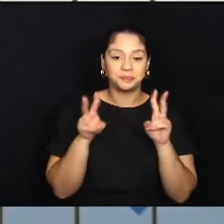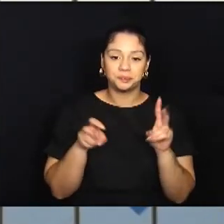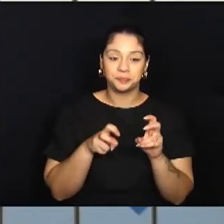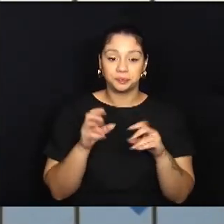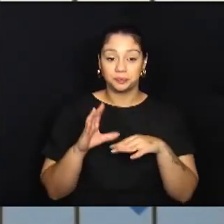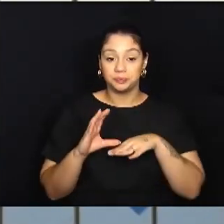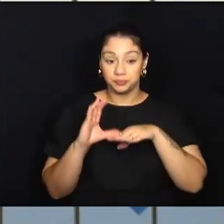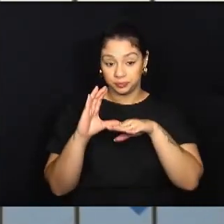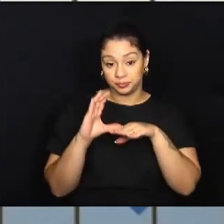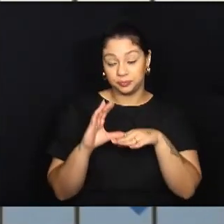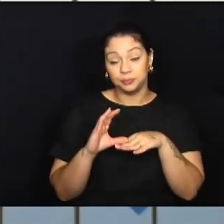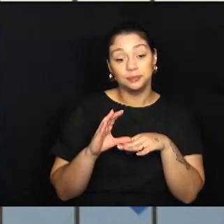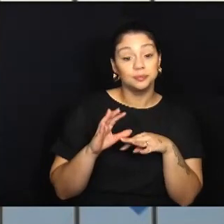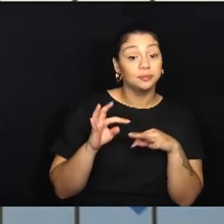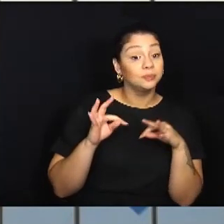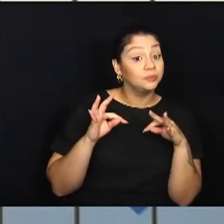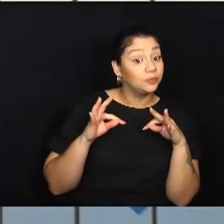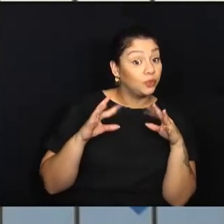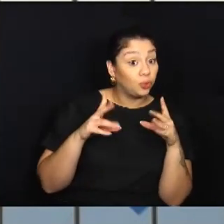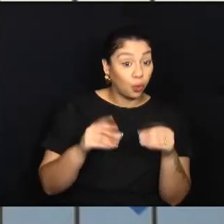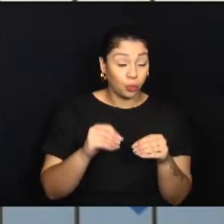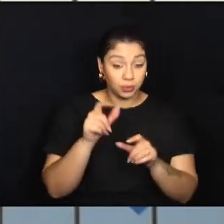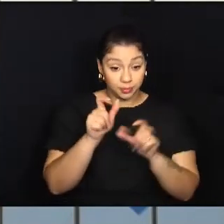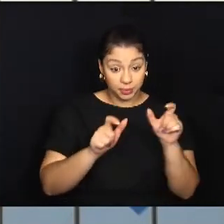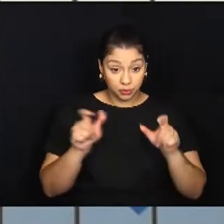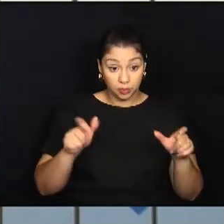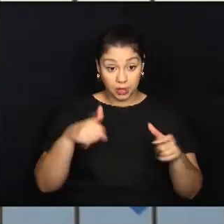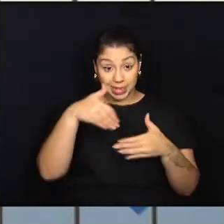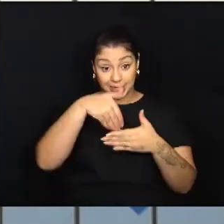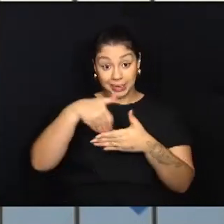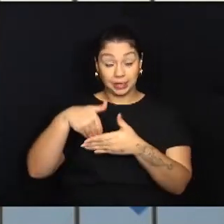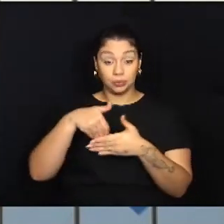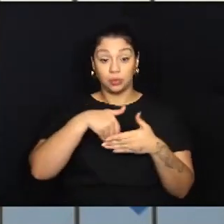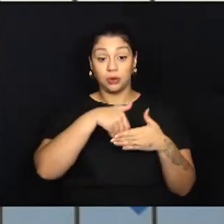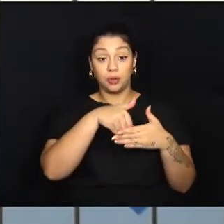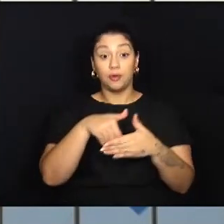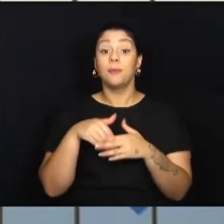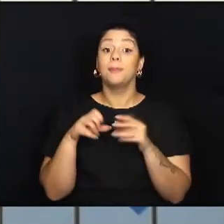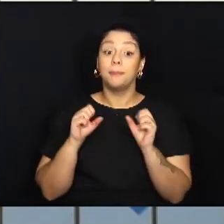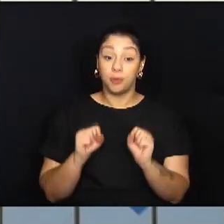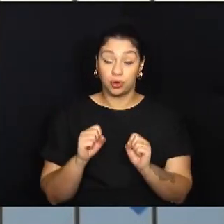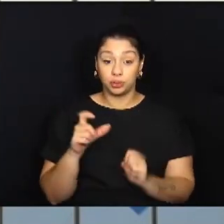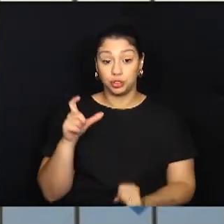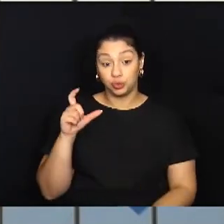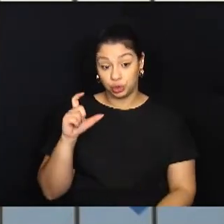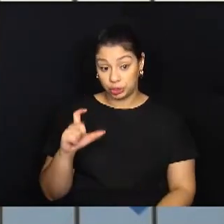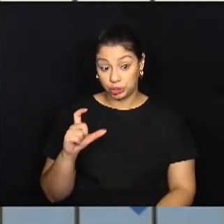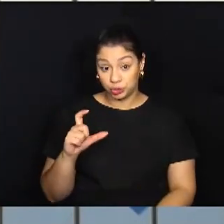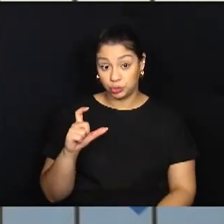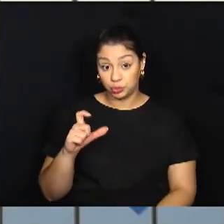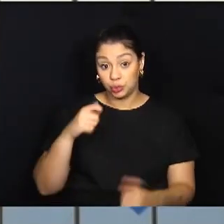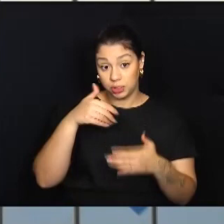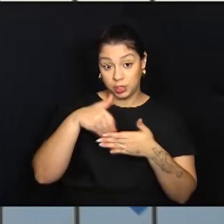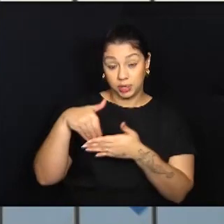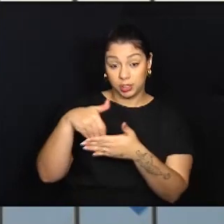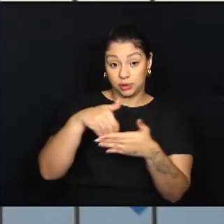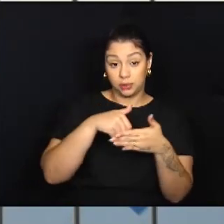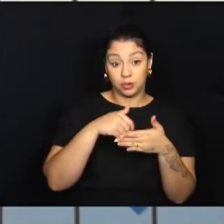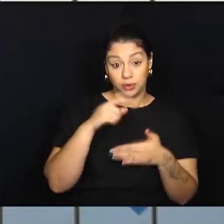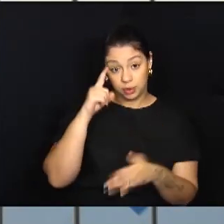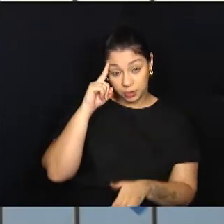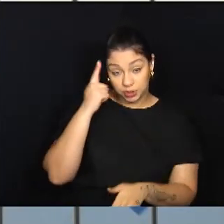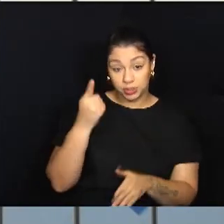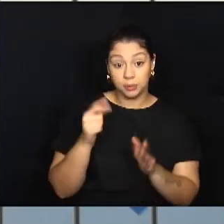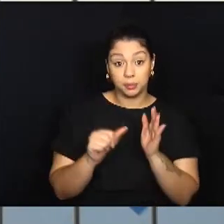olha, todo eleitor ou eleitora pode, com o seu título eleitoral, no dia 1º de